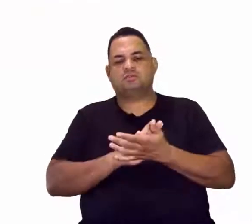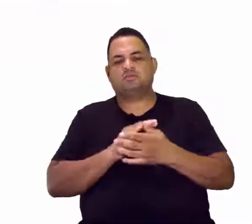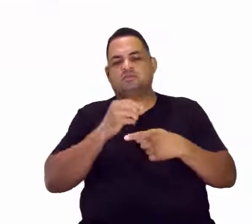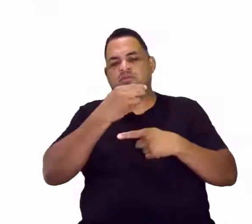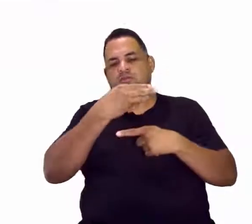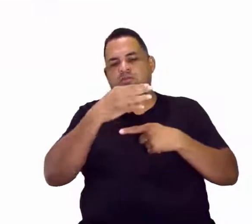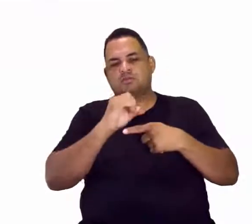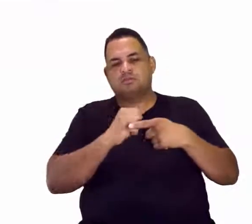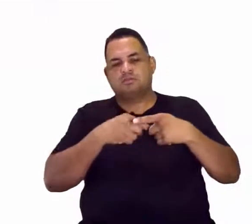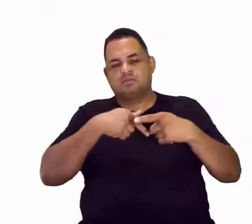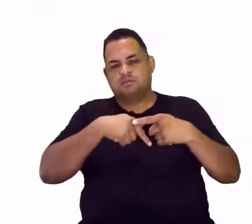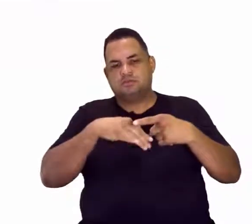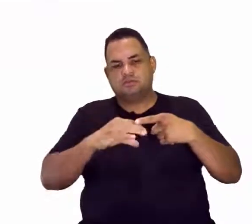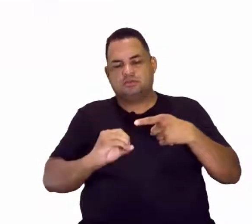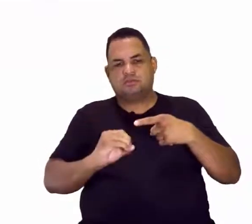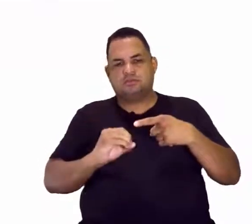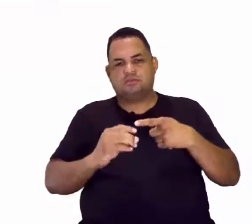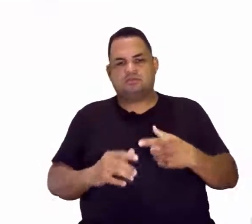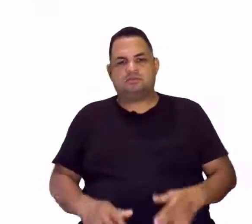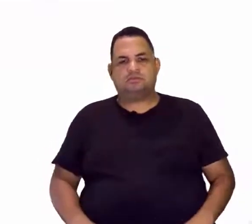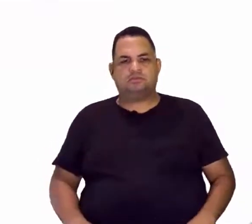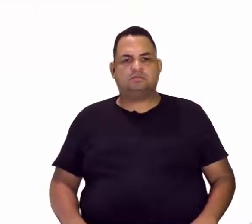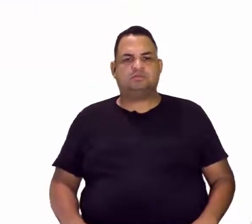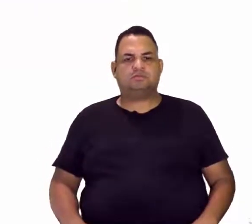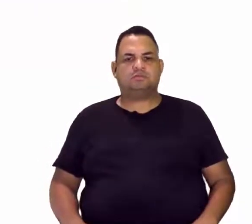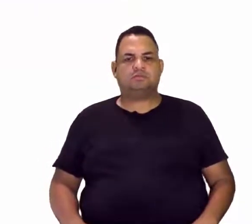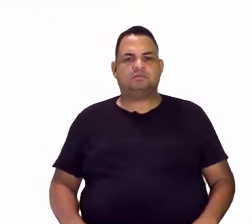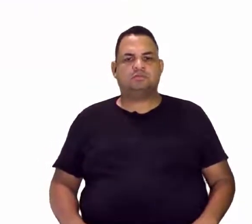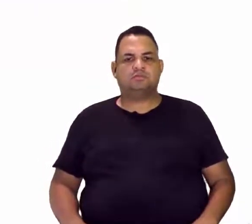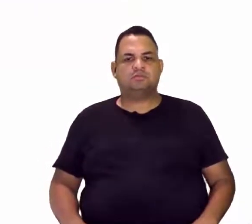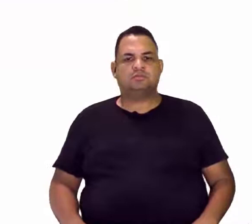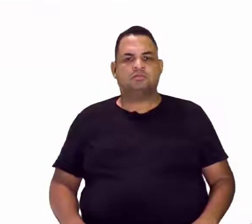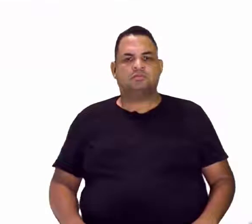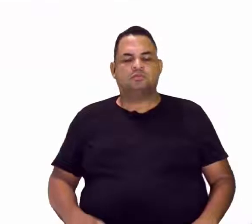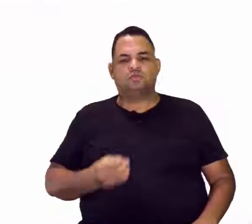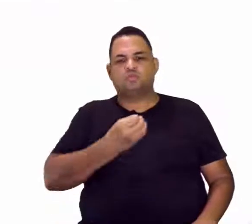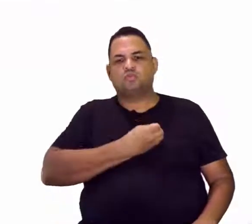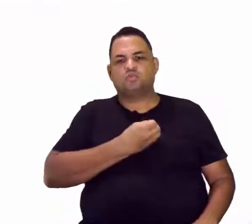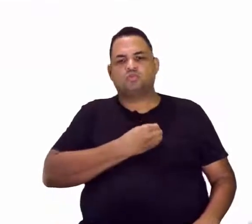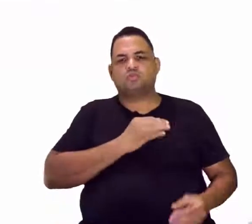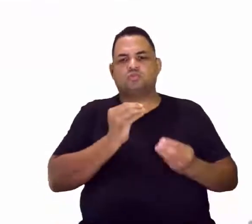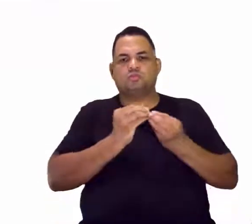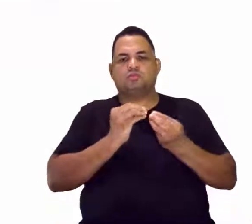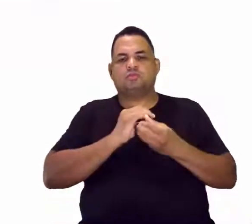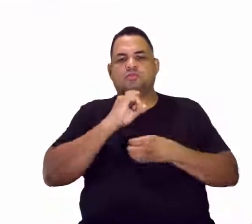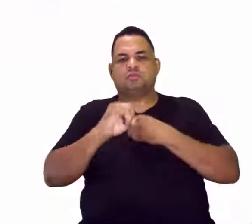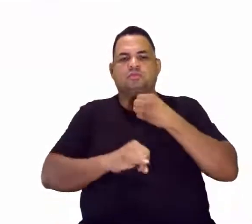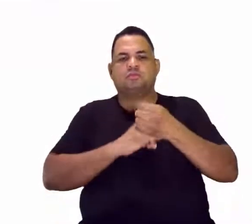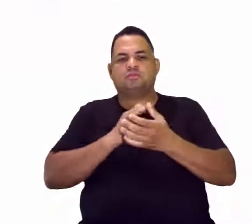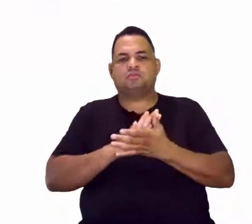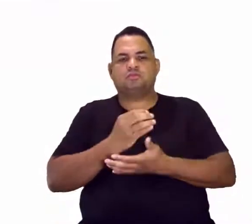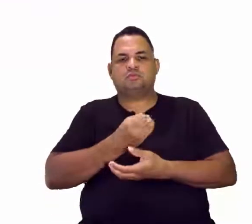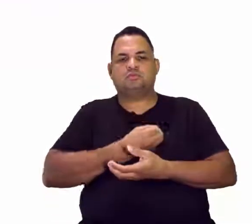dividido por 70. Não vai ser o número de moléculas ionizáveis? 30. Dividido pelo número de